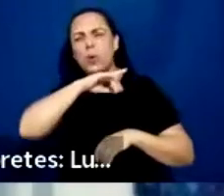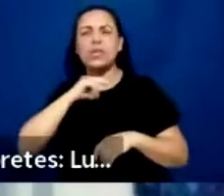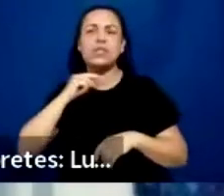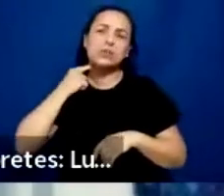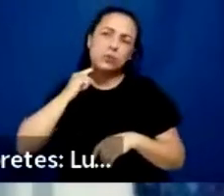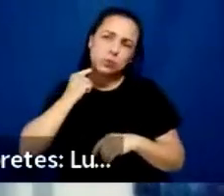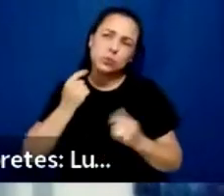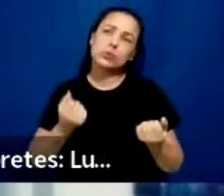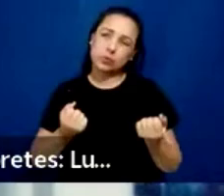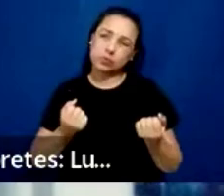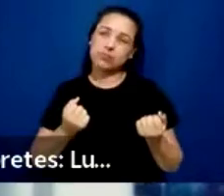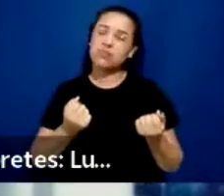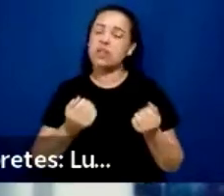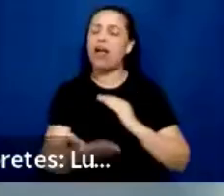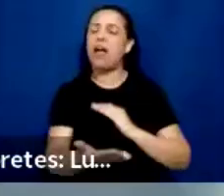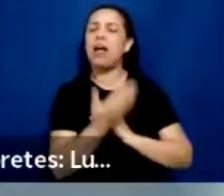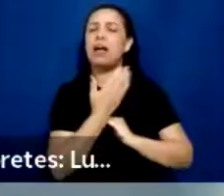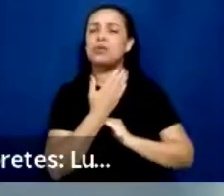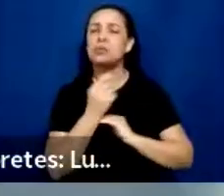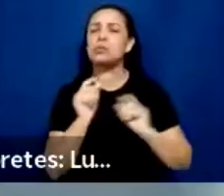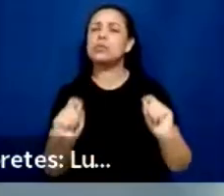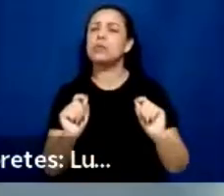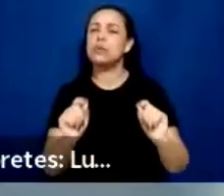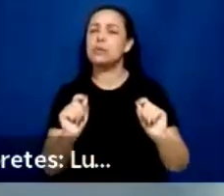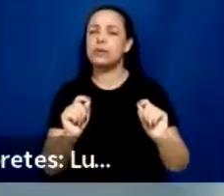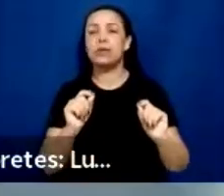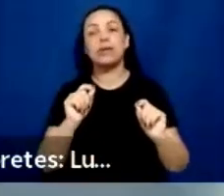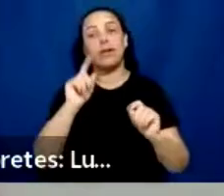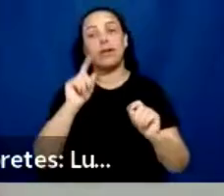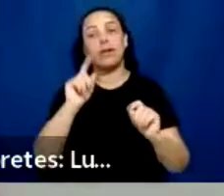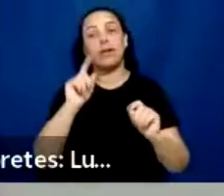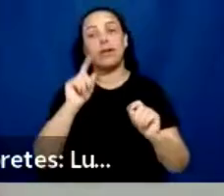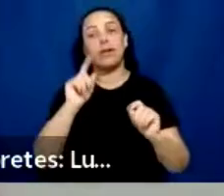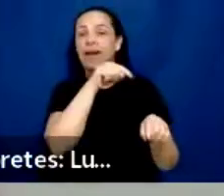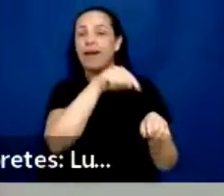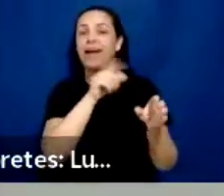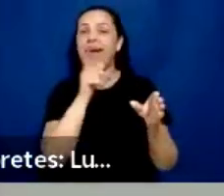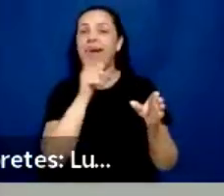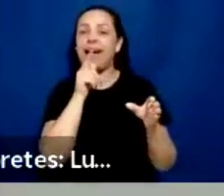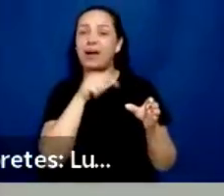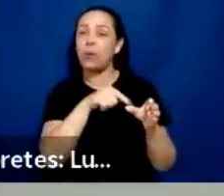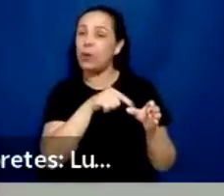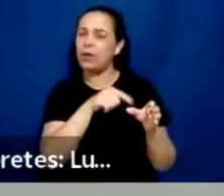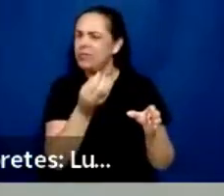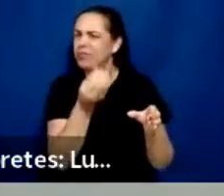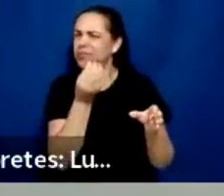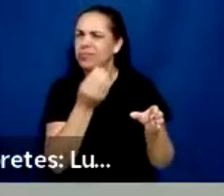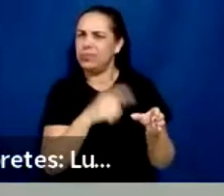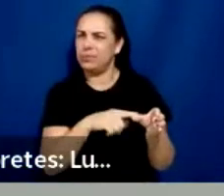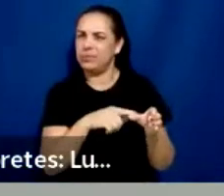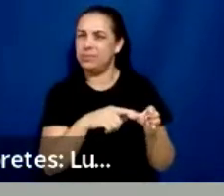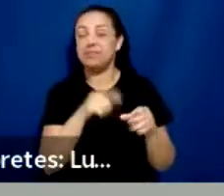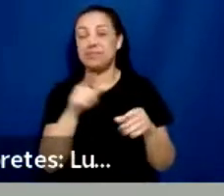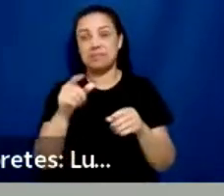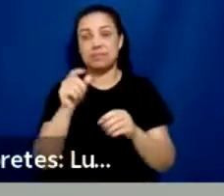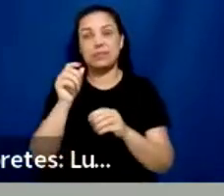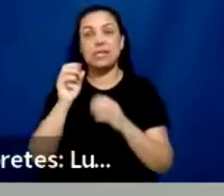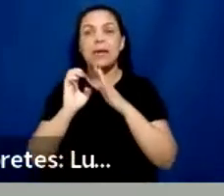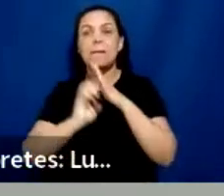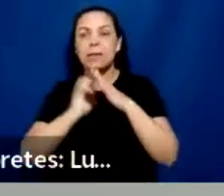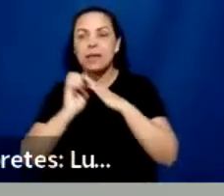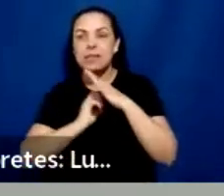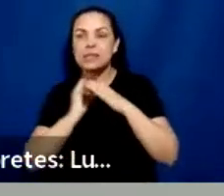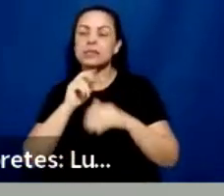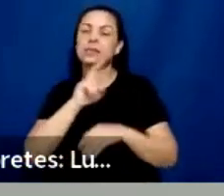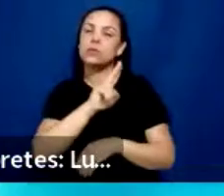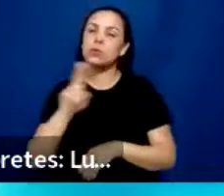o que seria então? A resposta estava na água. Foi a partir daí que a Timol desenvolveu uma forma de melhorar a qualidade de vida das